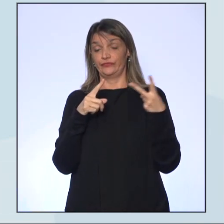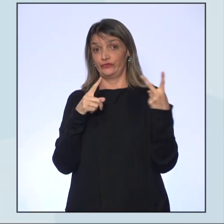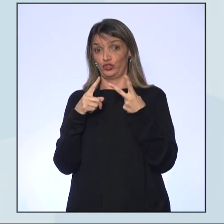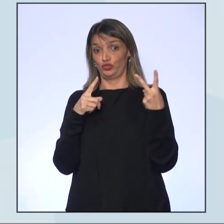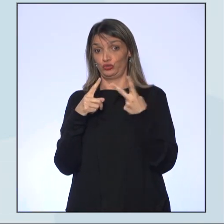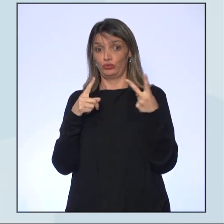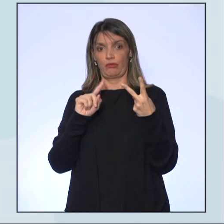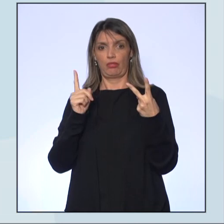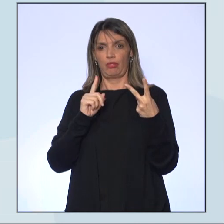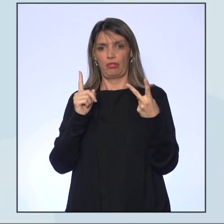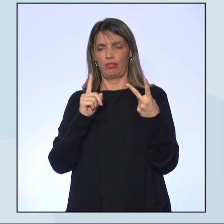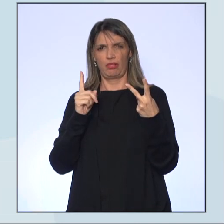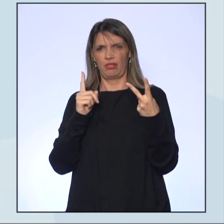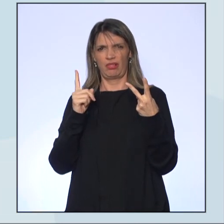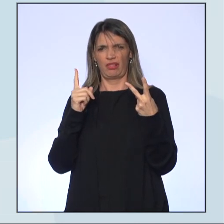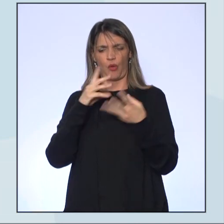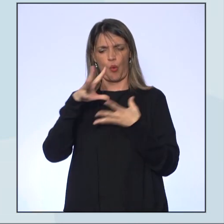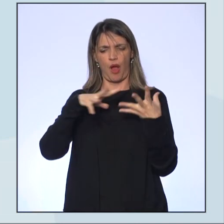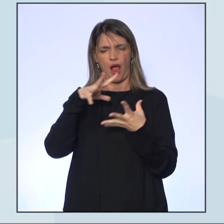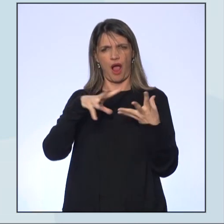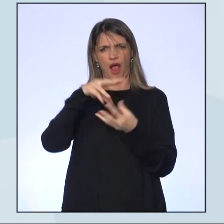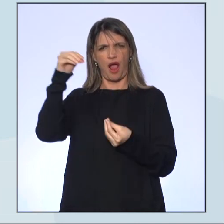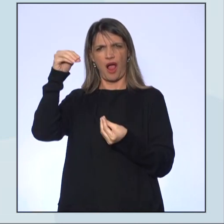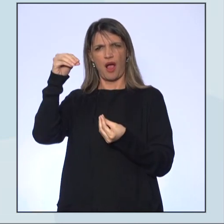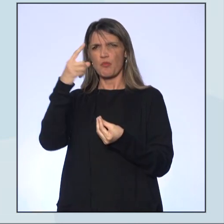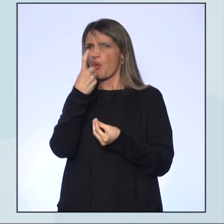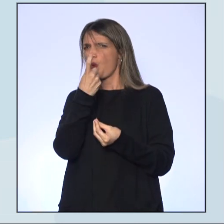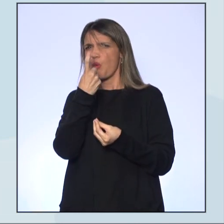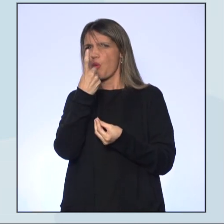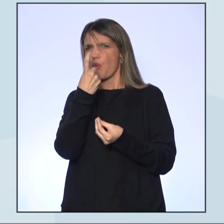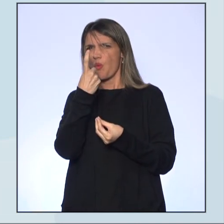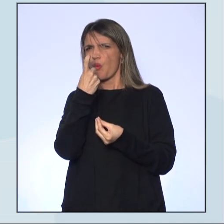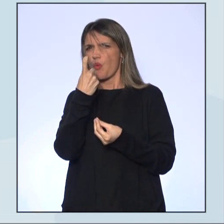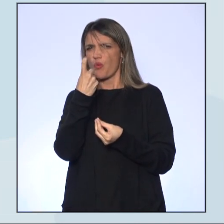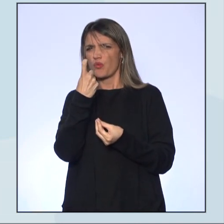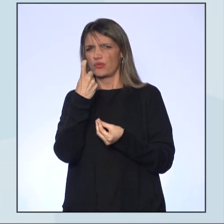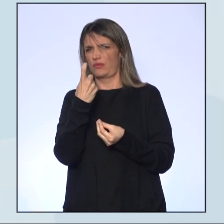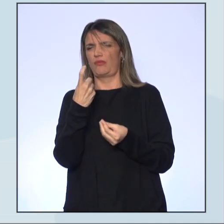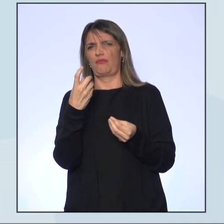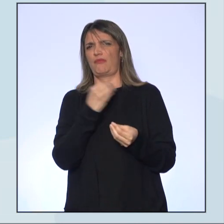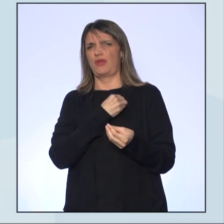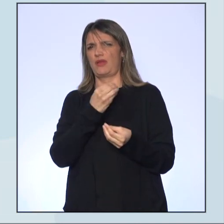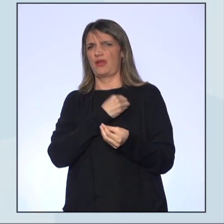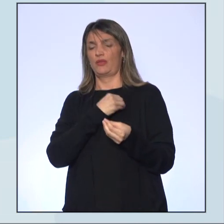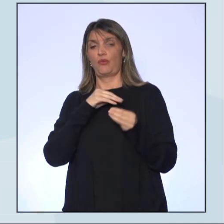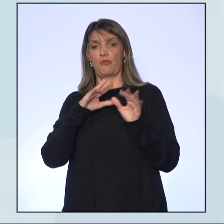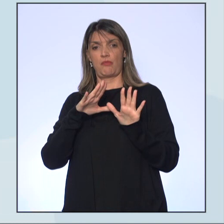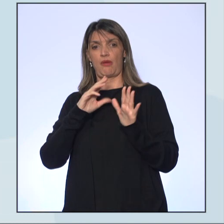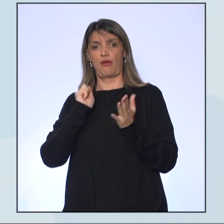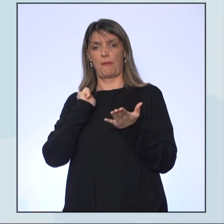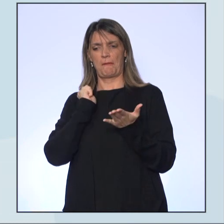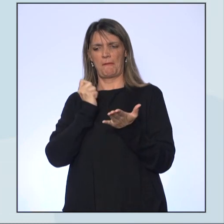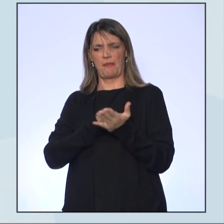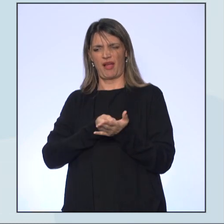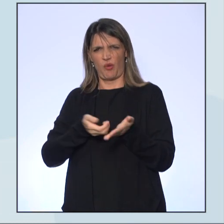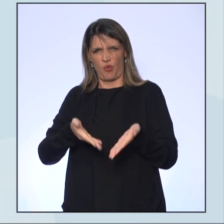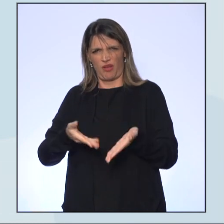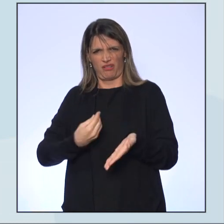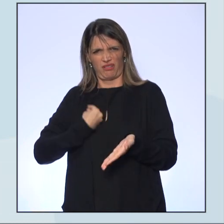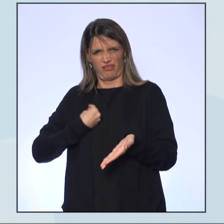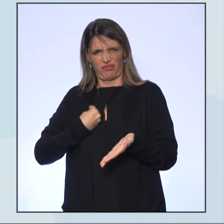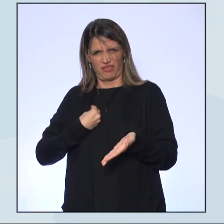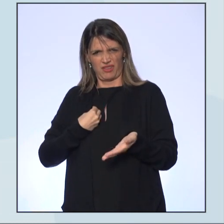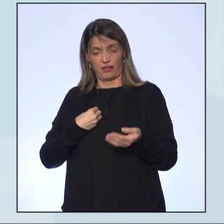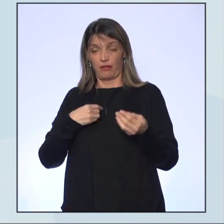almas no purgatório de uma única pena, segundo os cânones. Elas deveriam ter pago nesta vida.